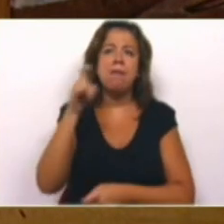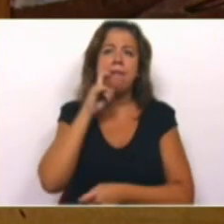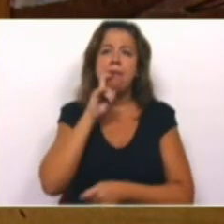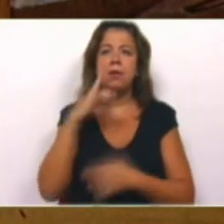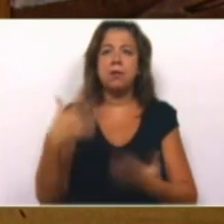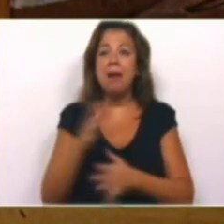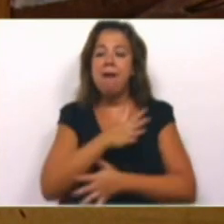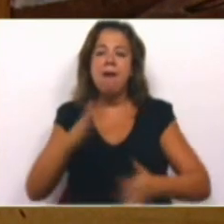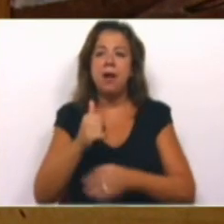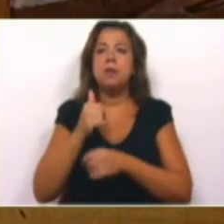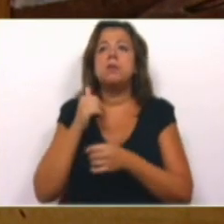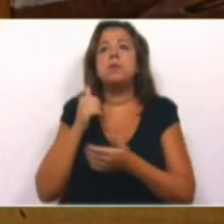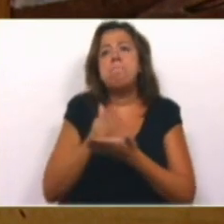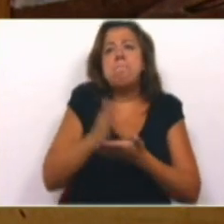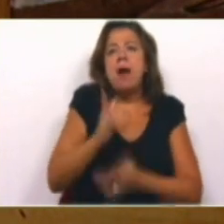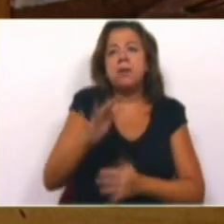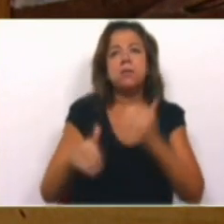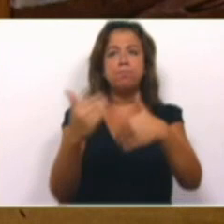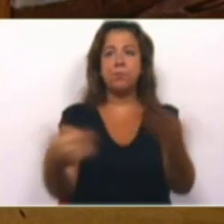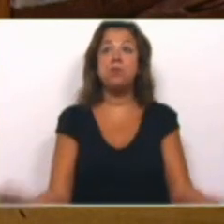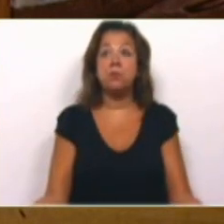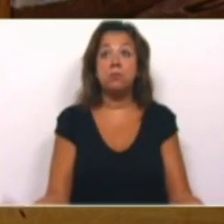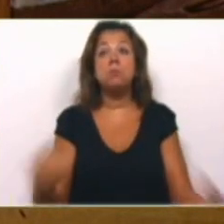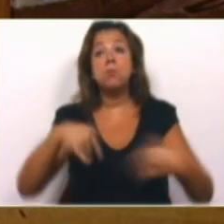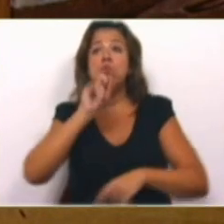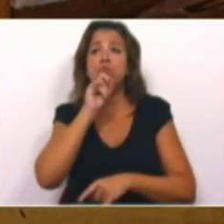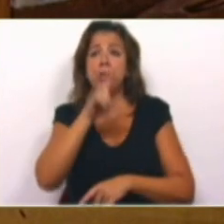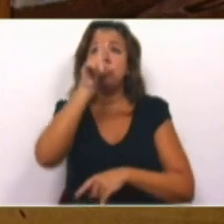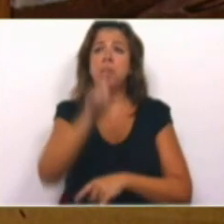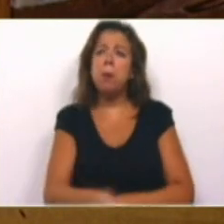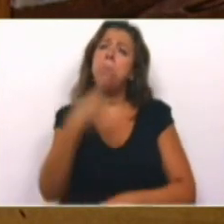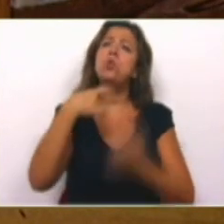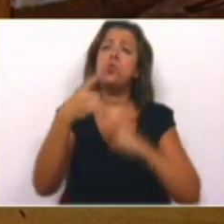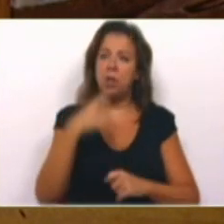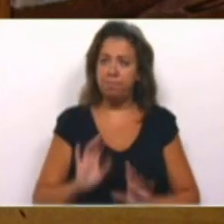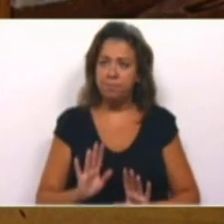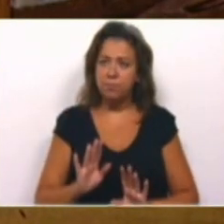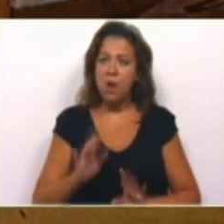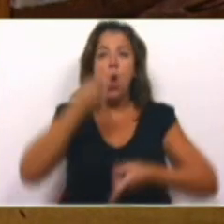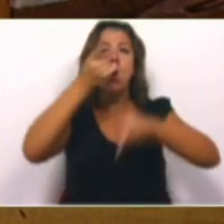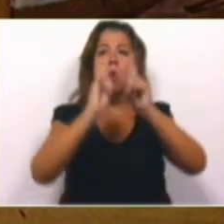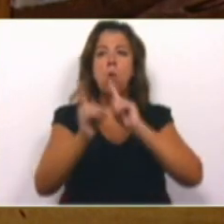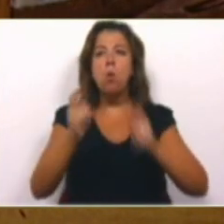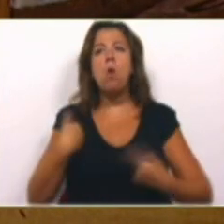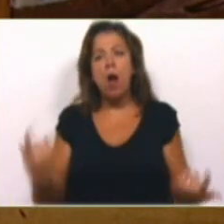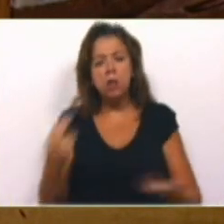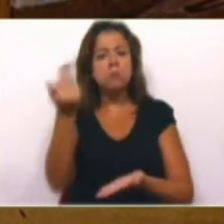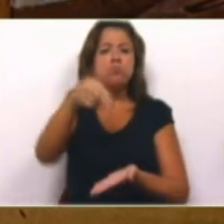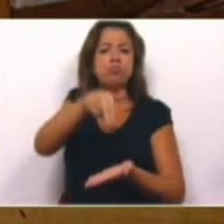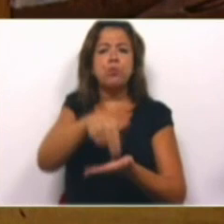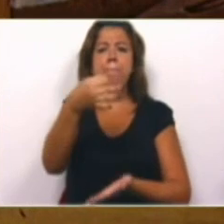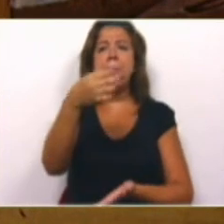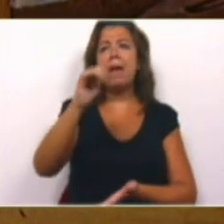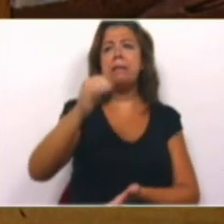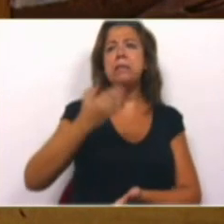grande parte desses avanços. Bem, mas podemos também aqui perguntar quais foram as posições do